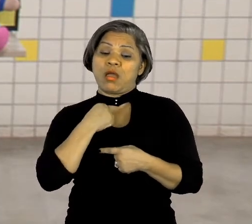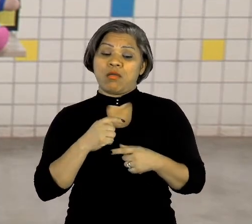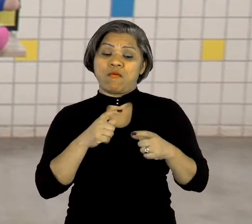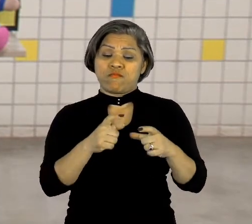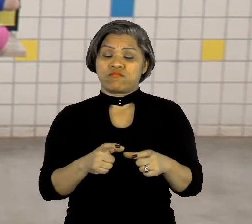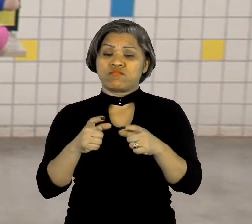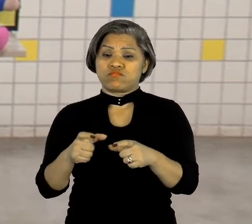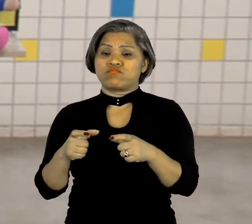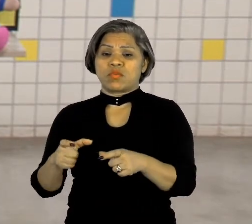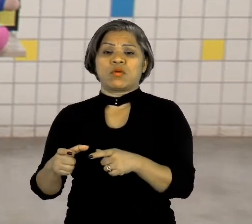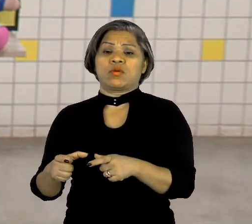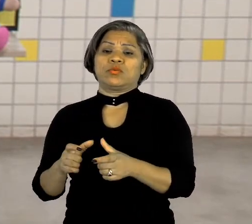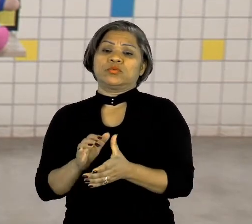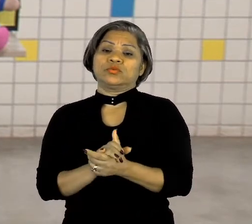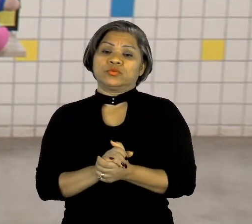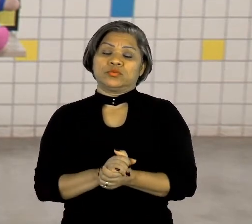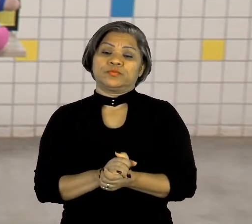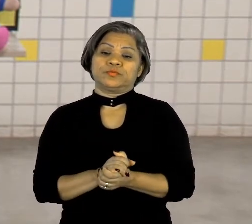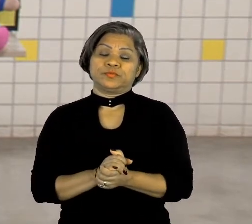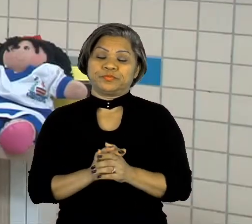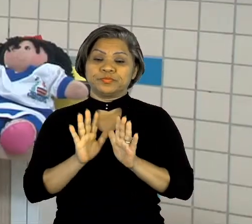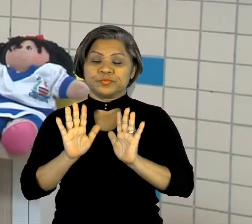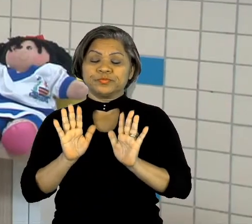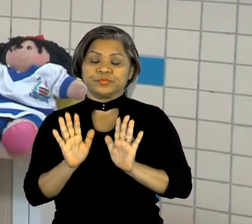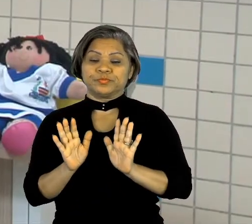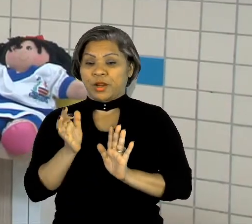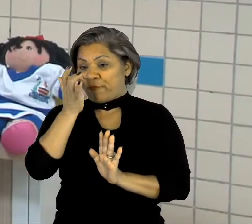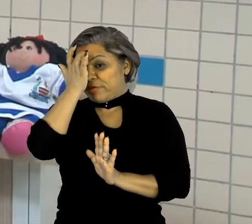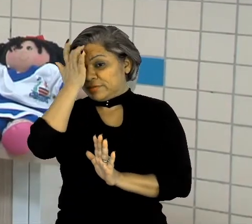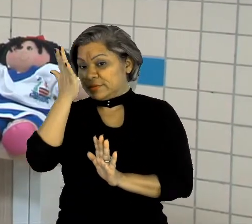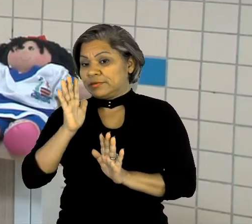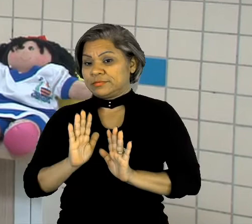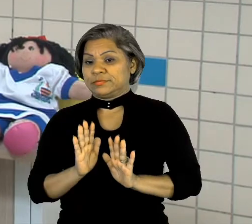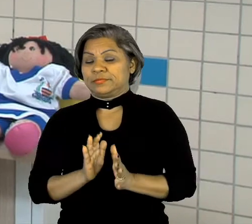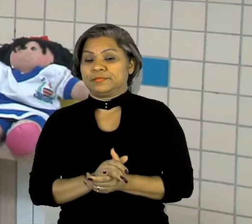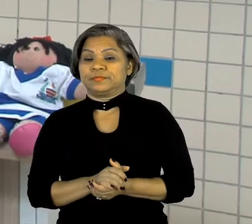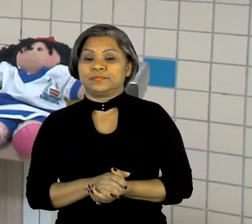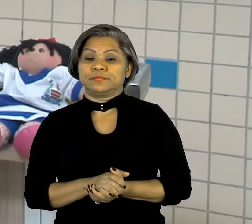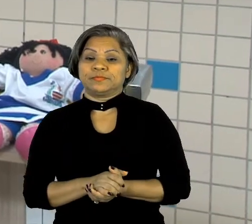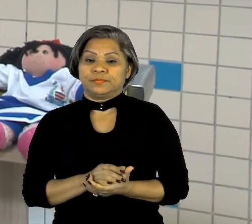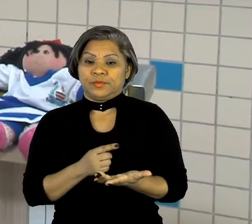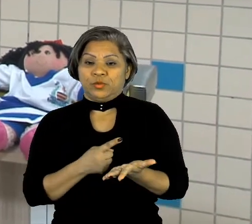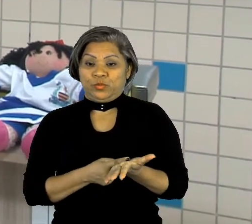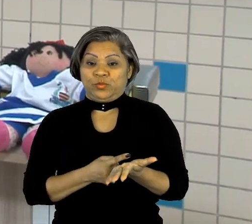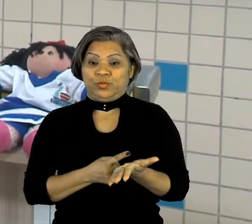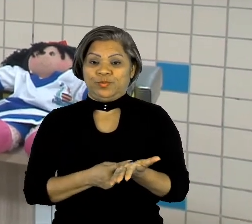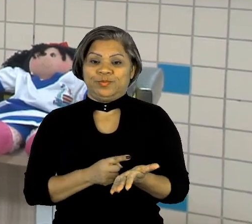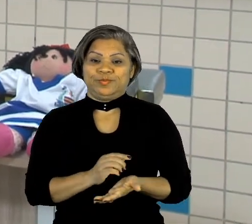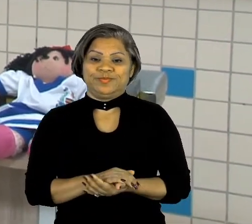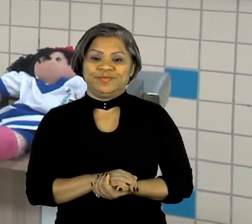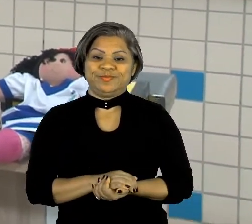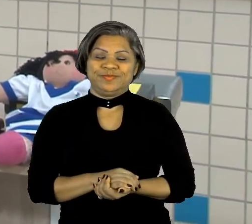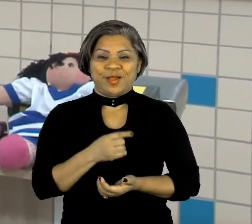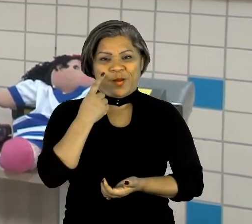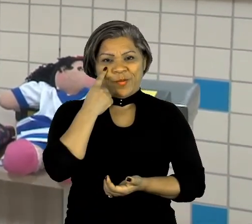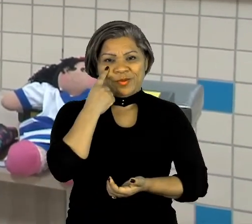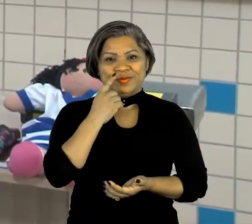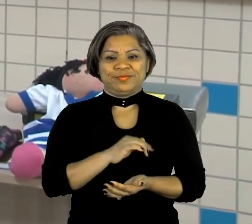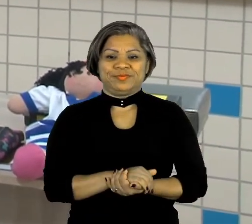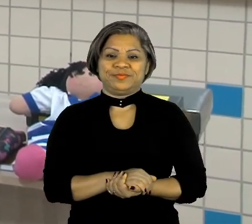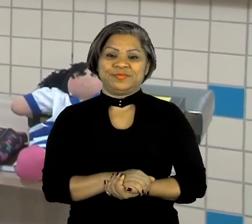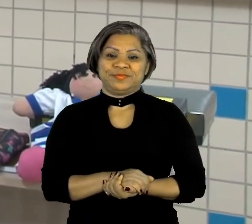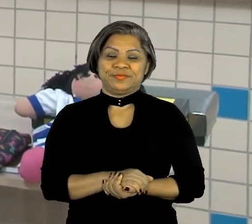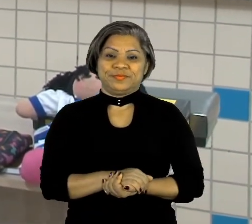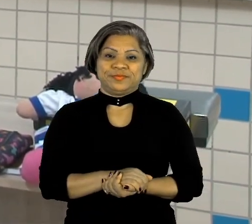Eu vou colocar mais para cá para ficar mais fácil, tá bom? Combinado? Olha só. A